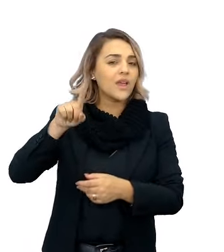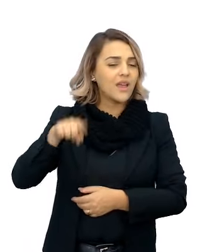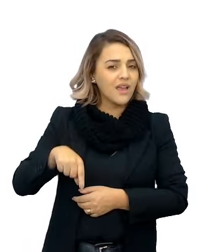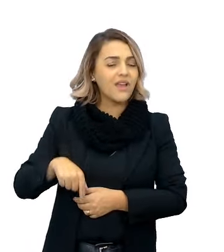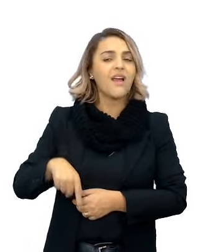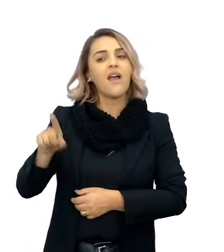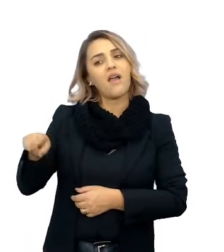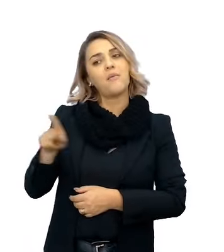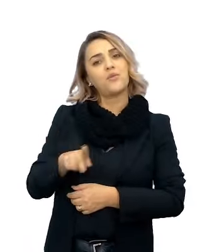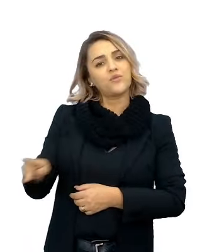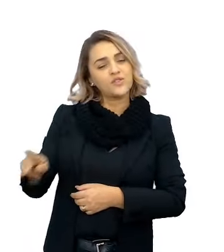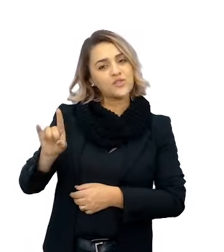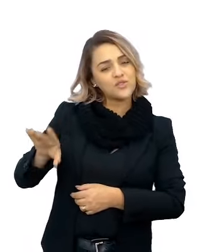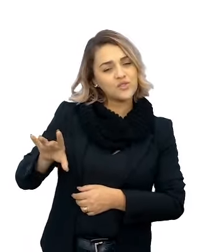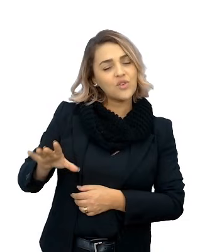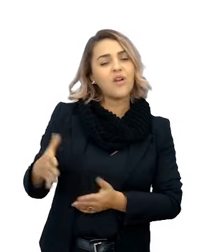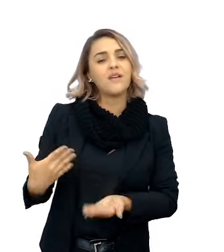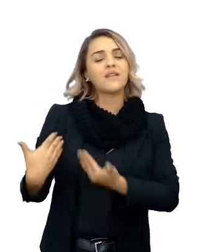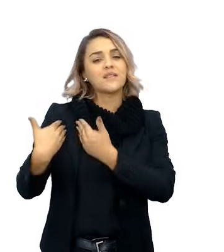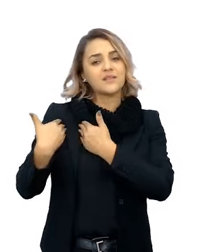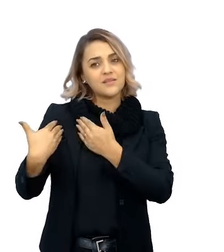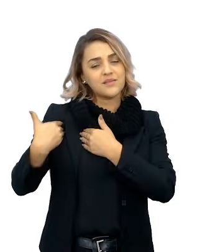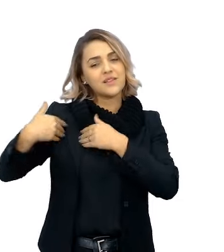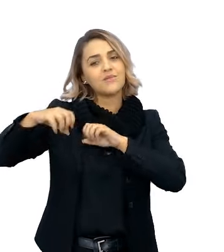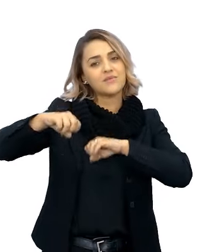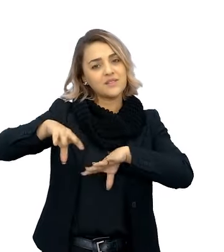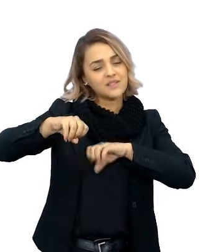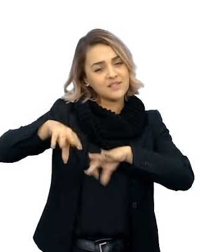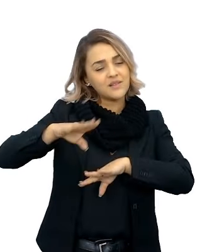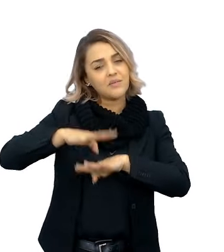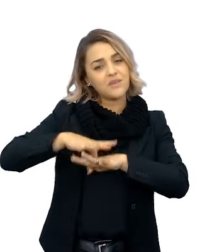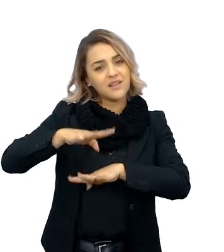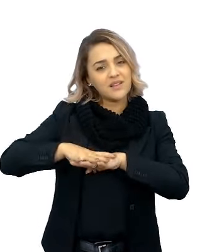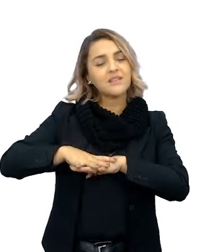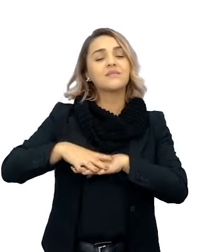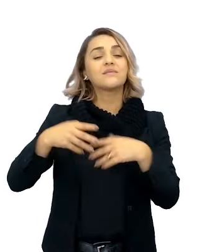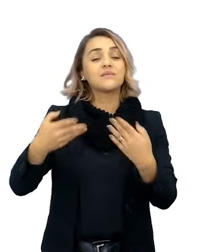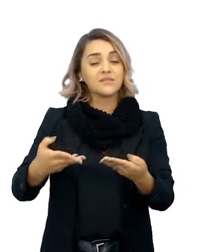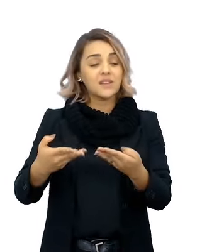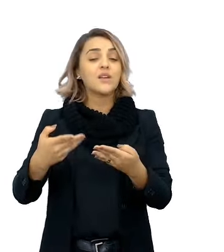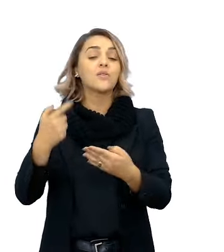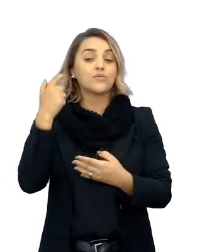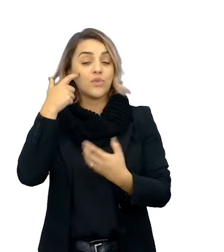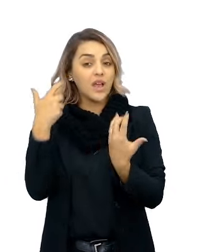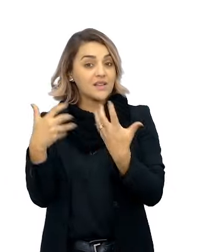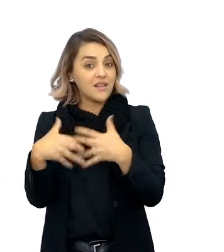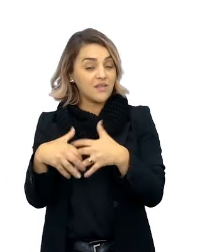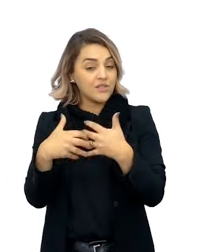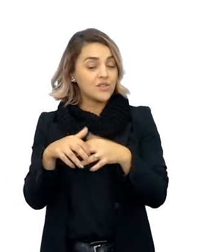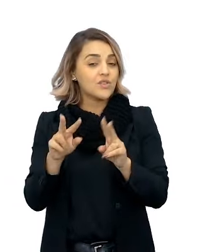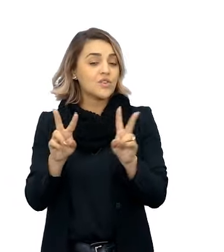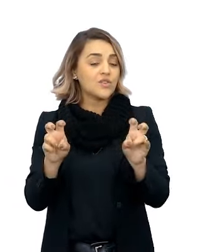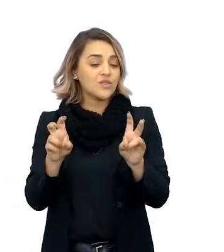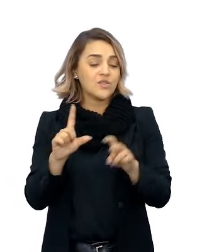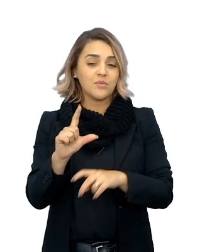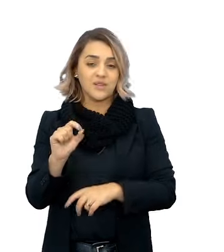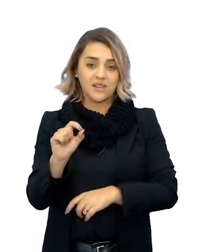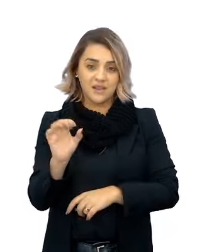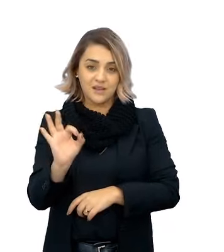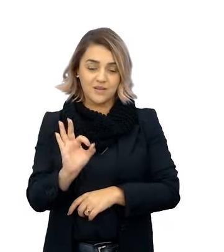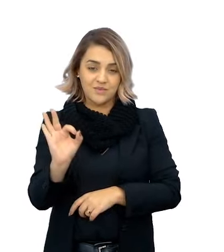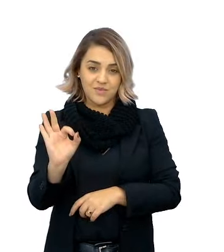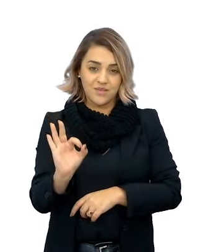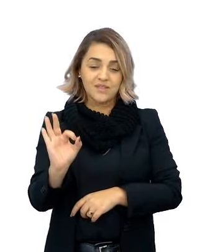é o professor que ensina matemática. Então, quando a gente pensa em 10%, no desconto que eu